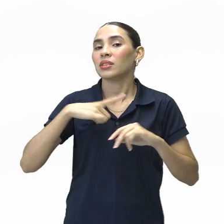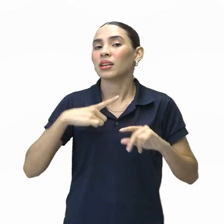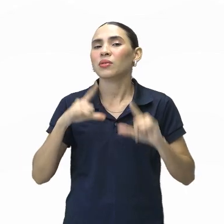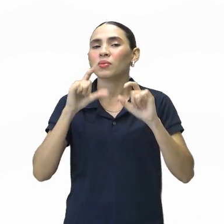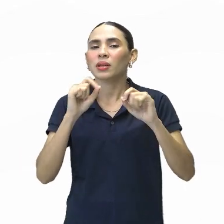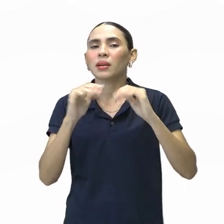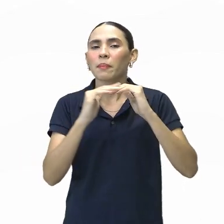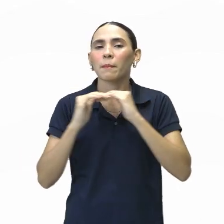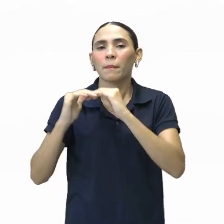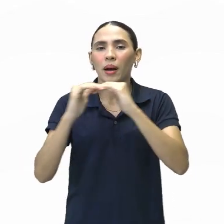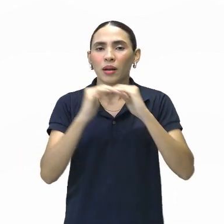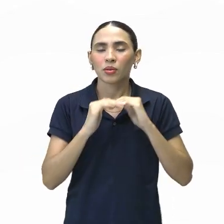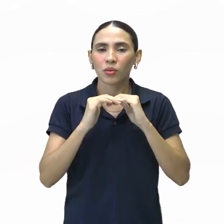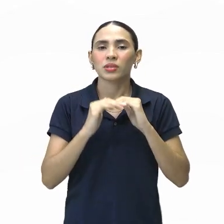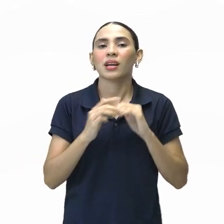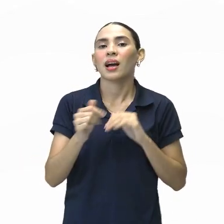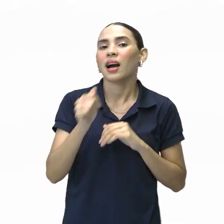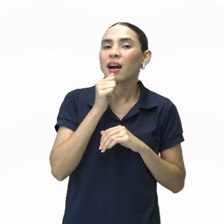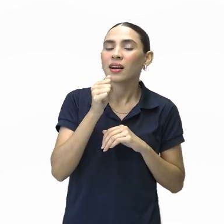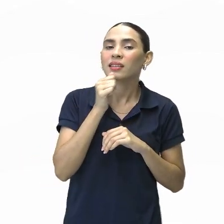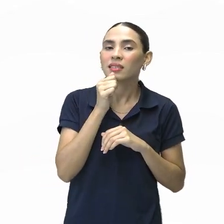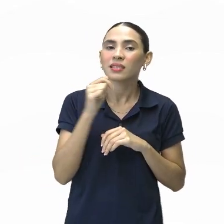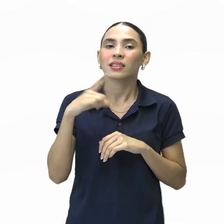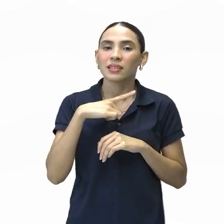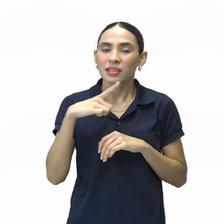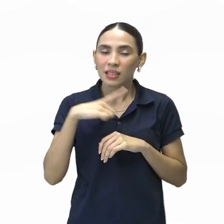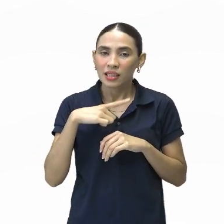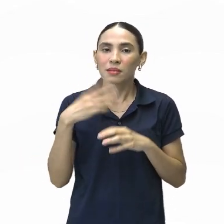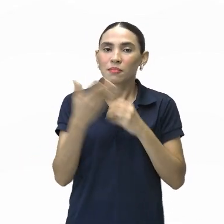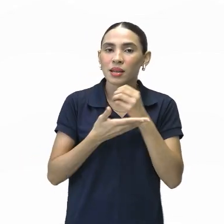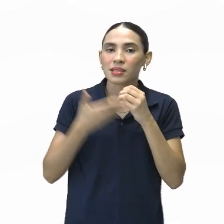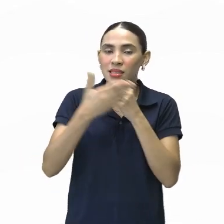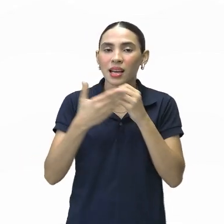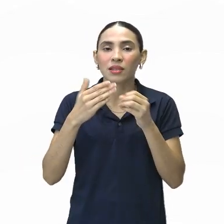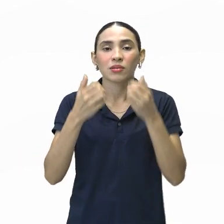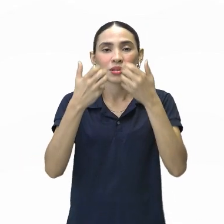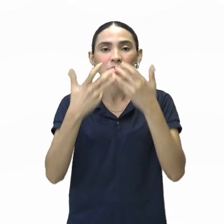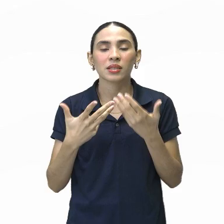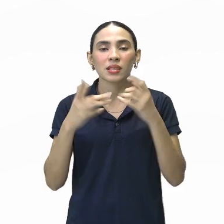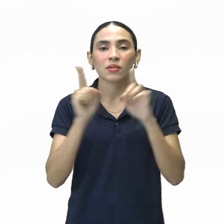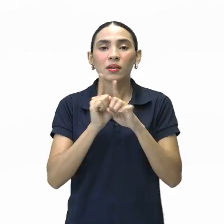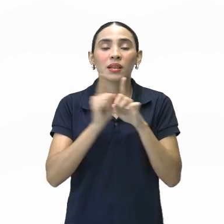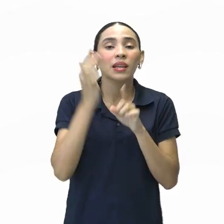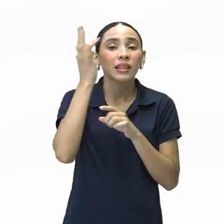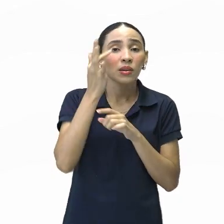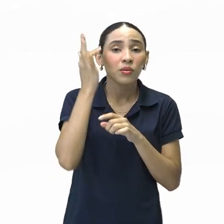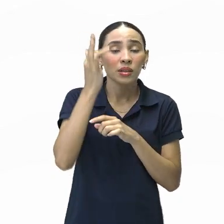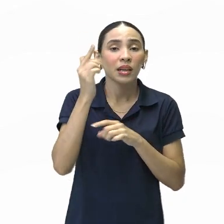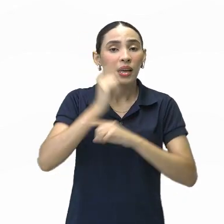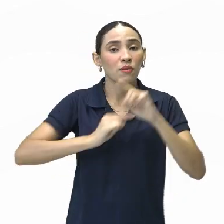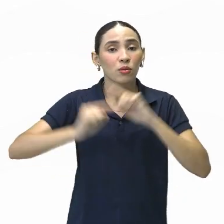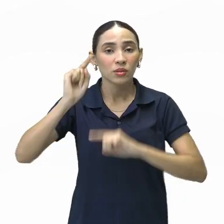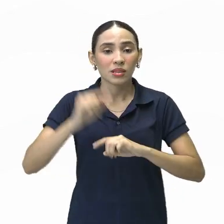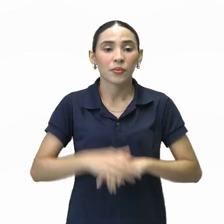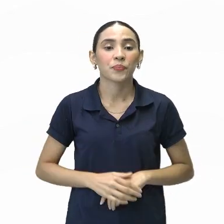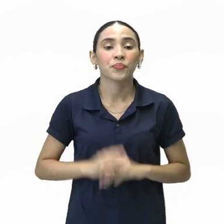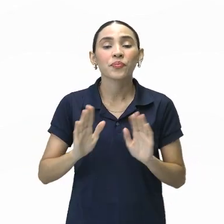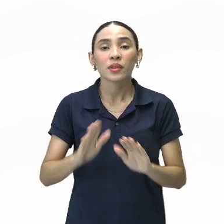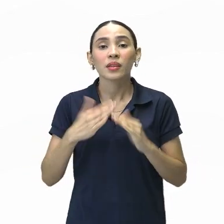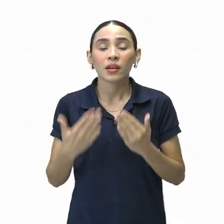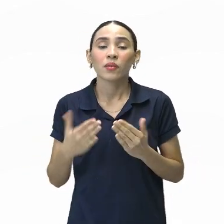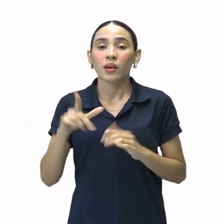esses padrões que ainda existem, né, baseados na explicação da teoria evolutiva. Então,